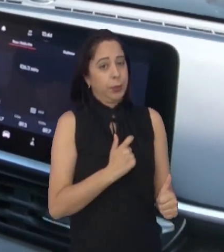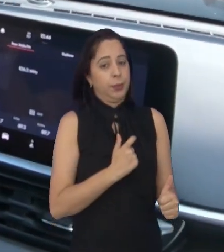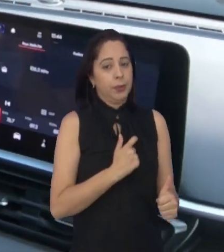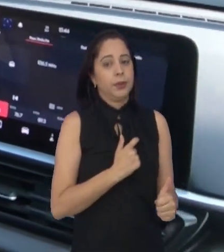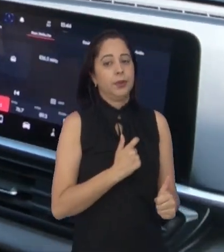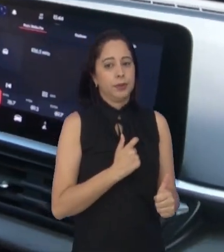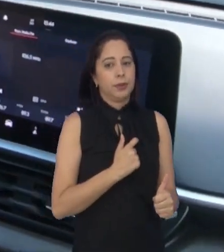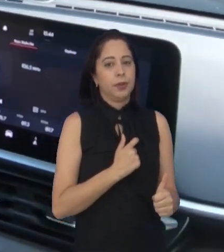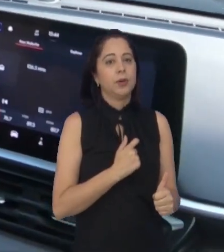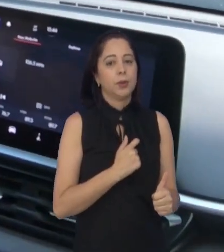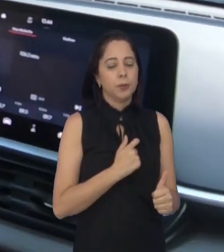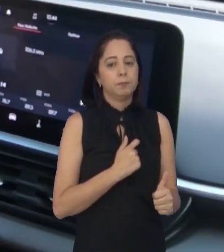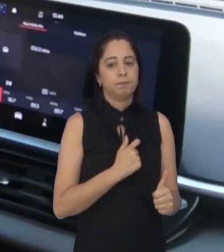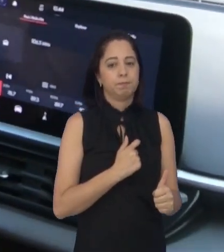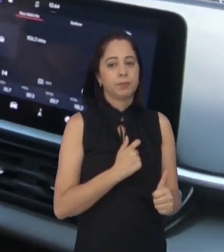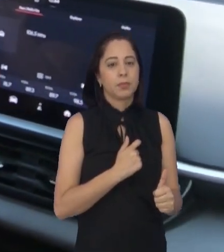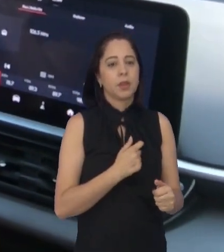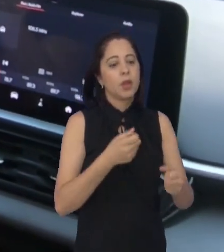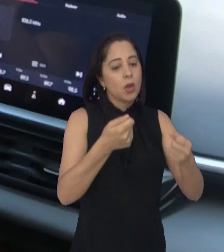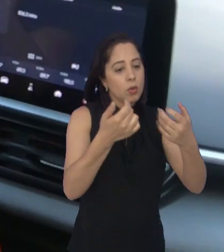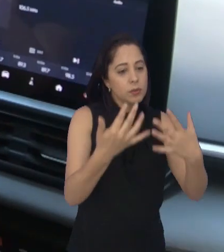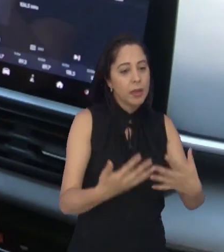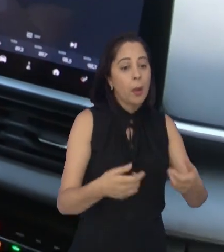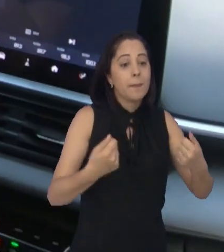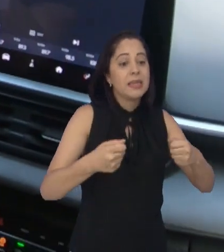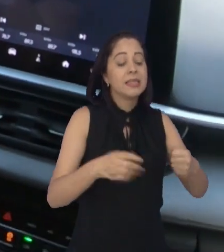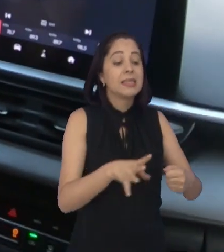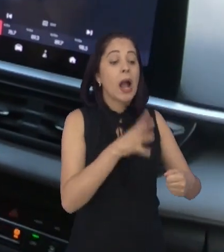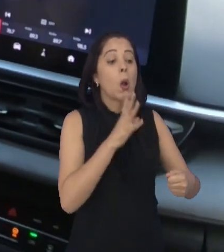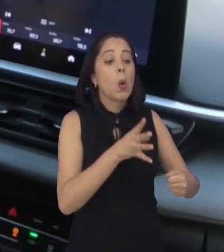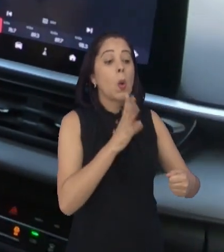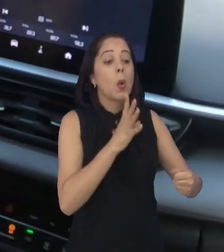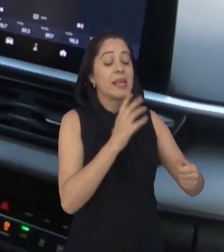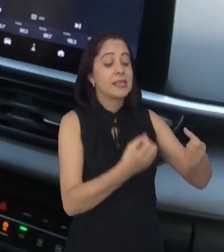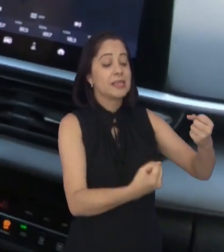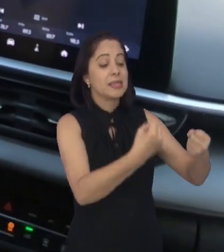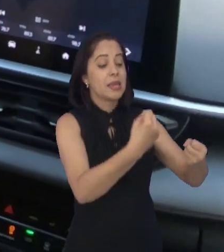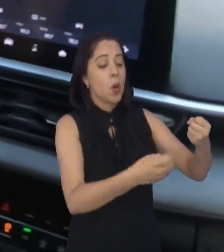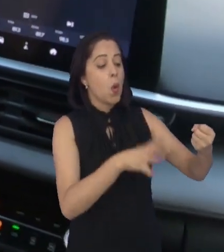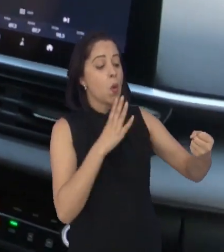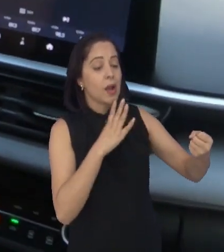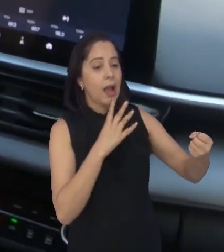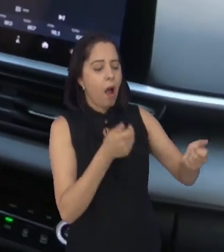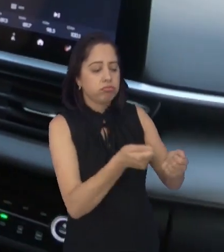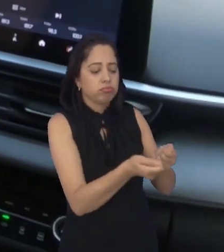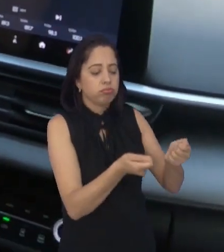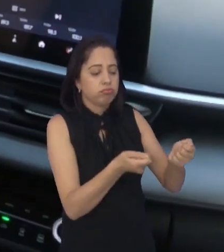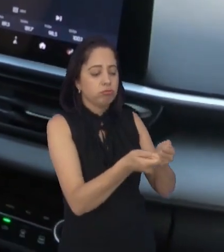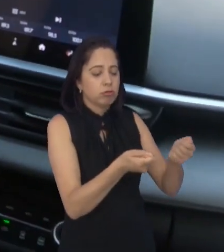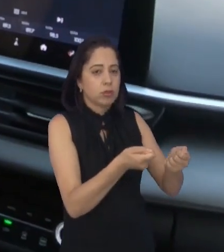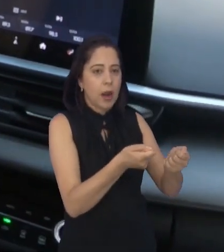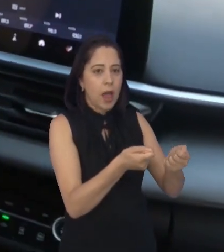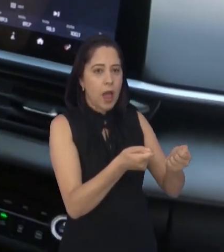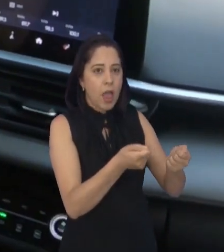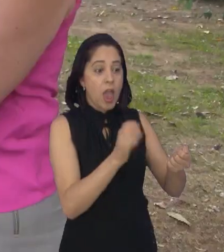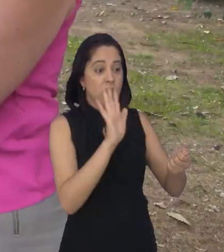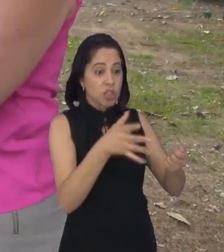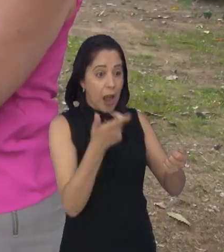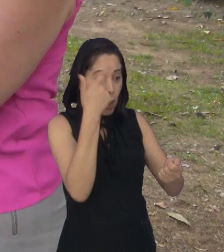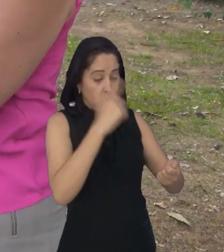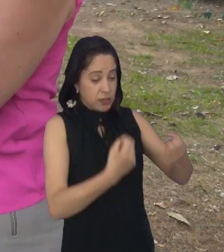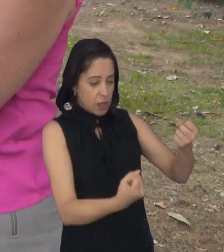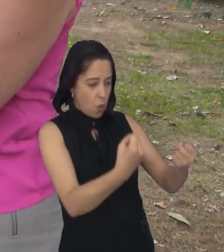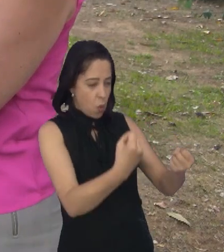coloco para o aluno que ele tem que conhecer o comando. Quando ele domina a máquina, ele vai dominar tudo.